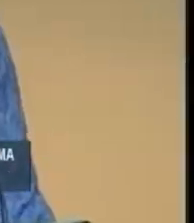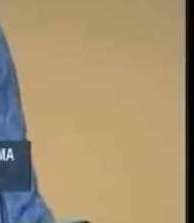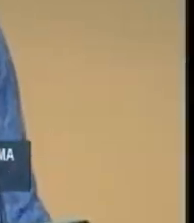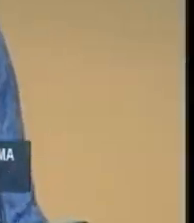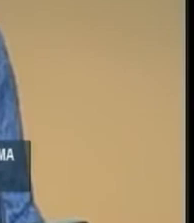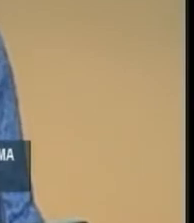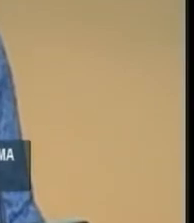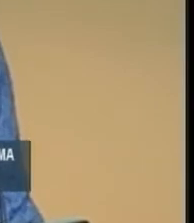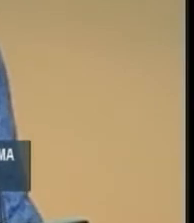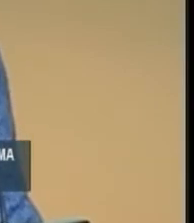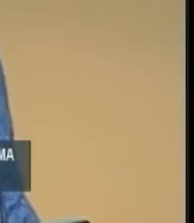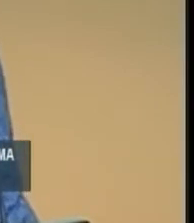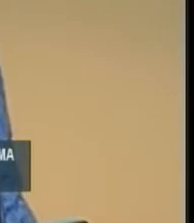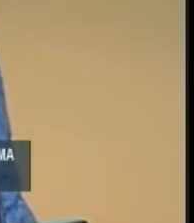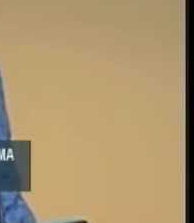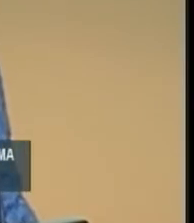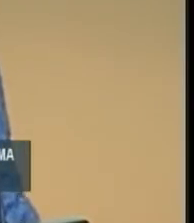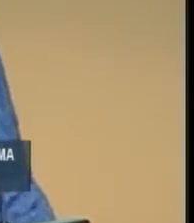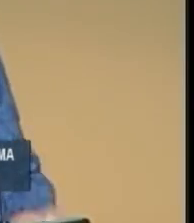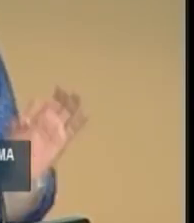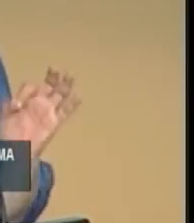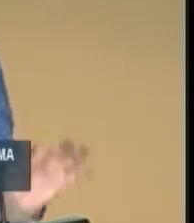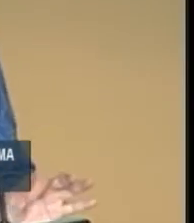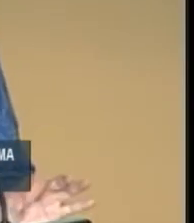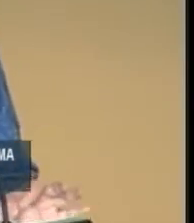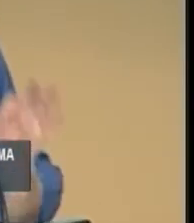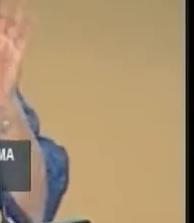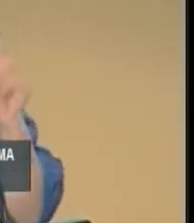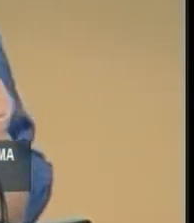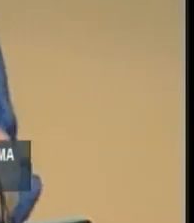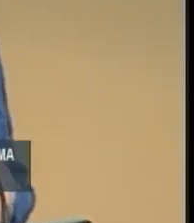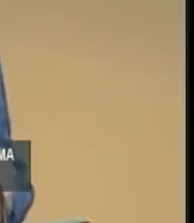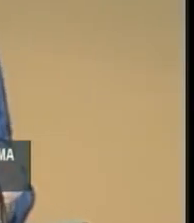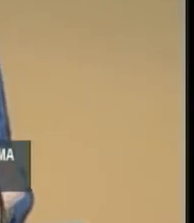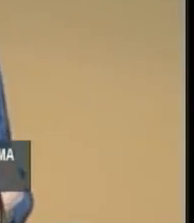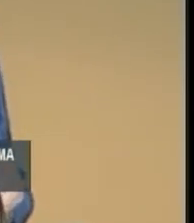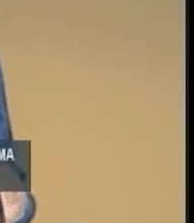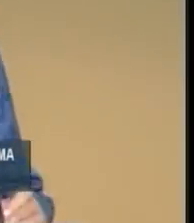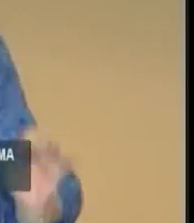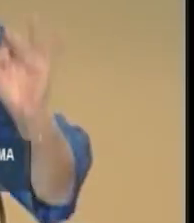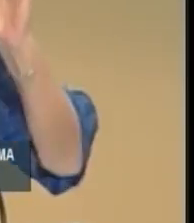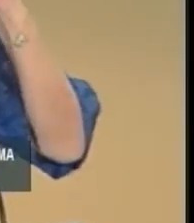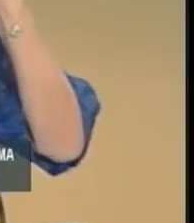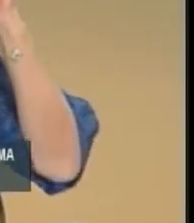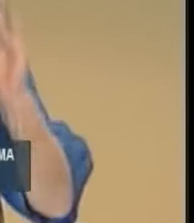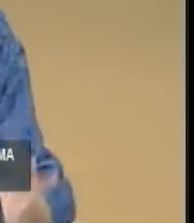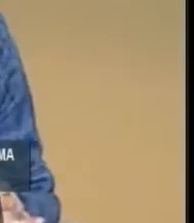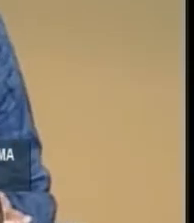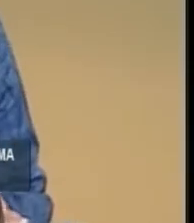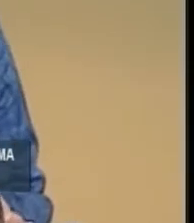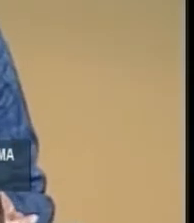Eu quero dizer para vocês também que eu tenho, e aí eu estou finalizando, eu tenho